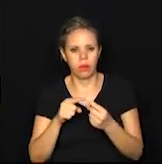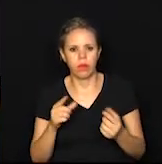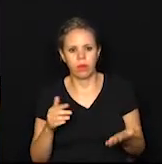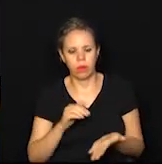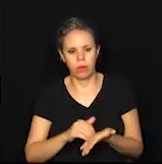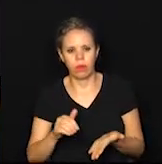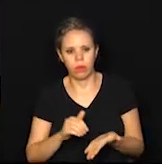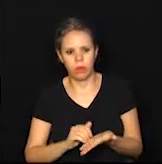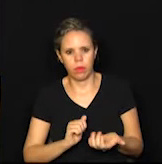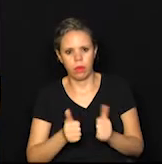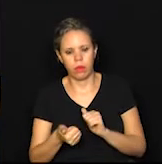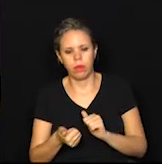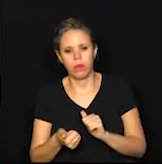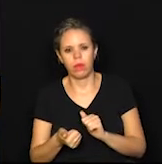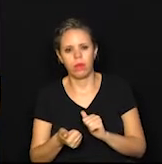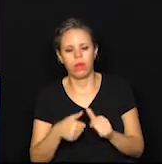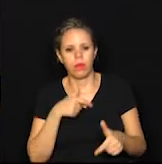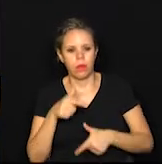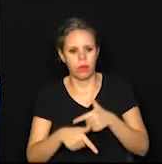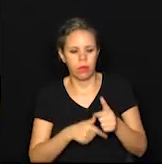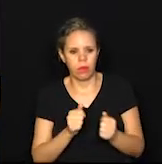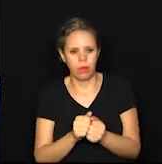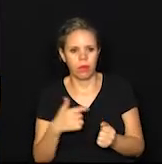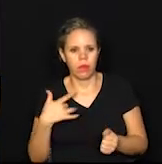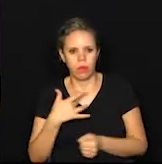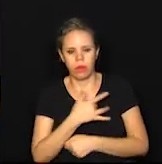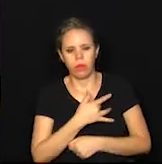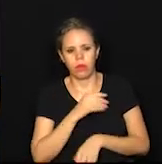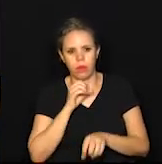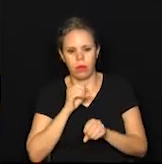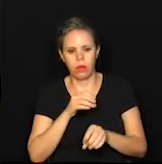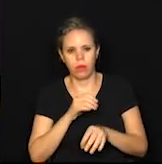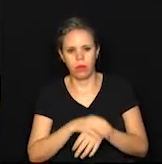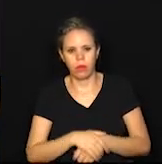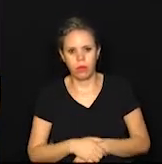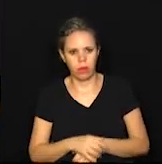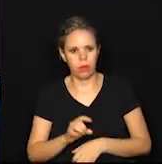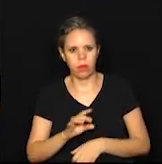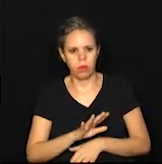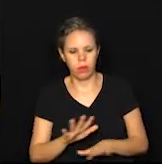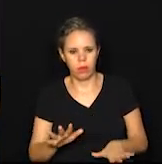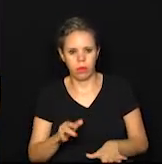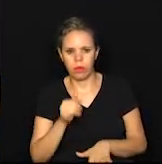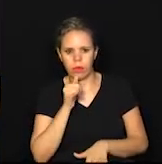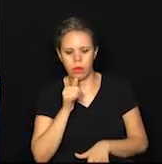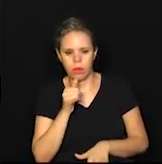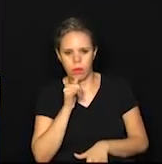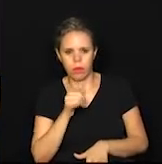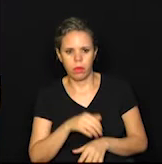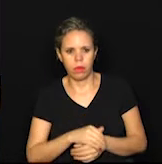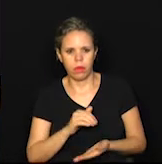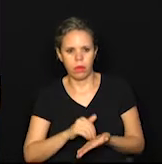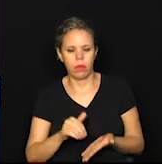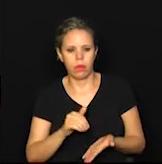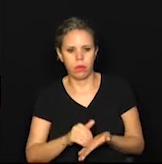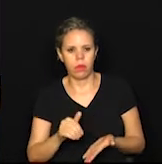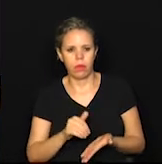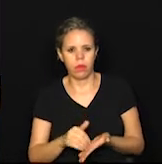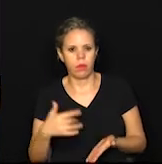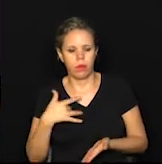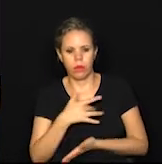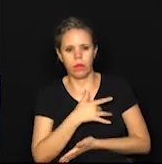Secretaria de Esporte, trabalhando junto com a saúde e a educação. Não só a questão da Secretaria de